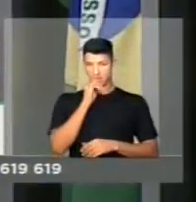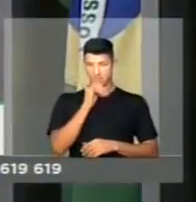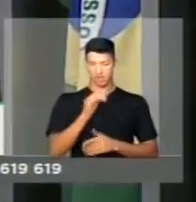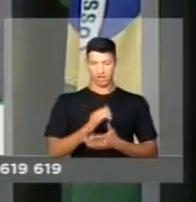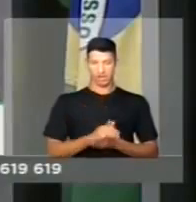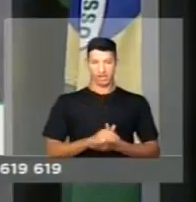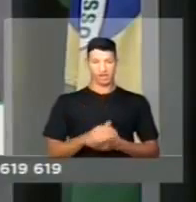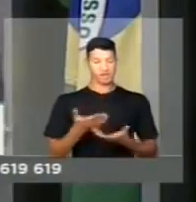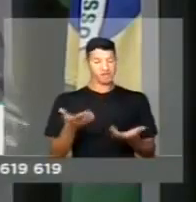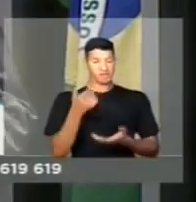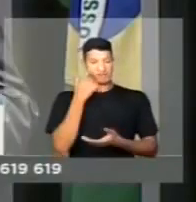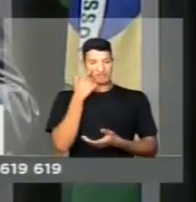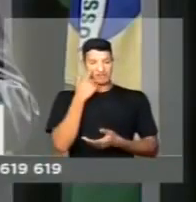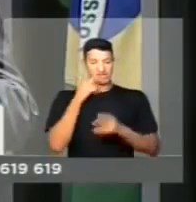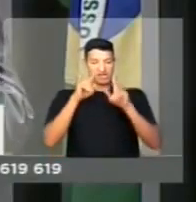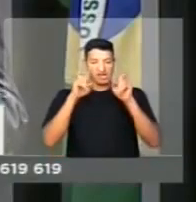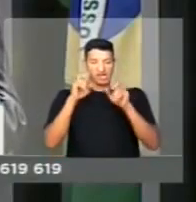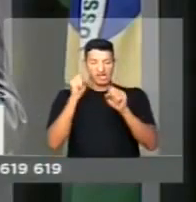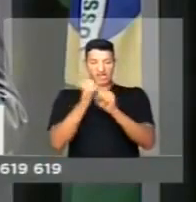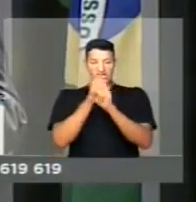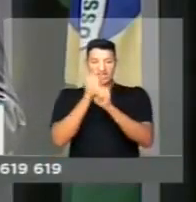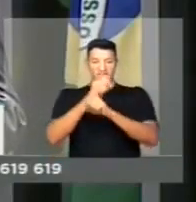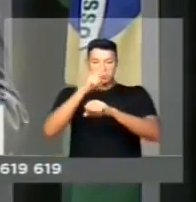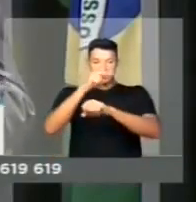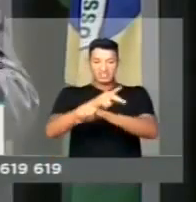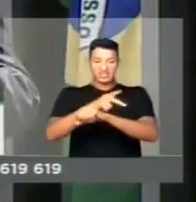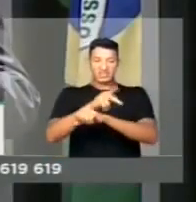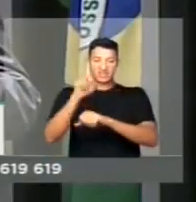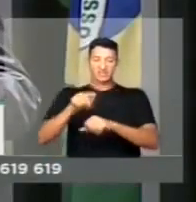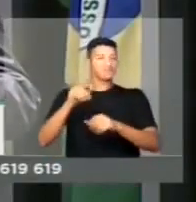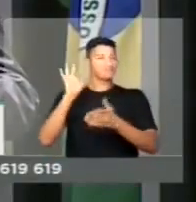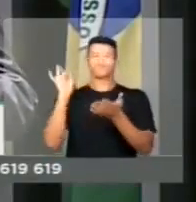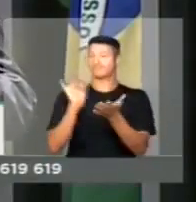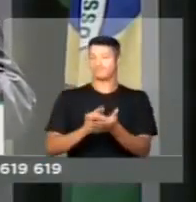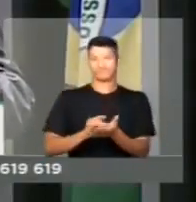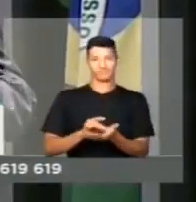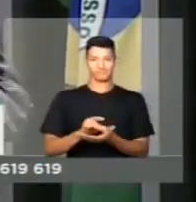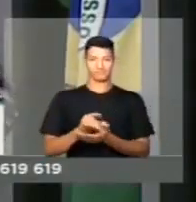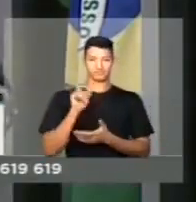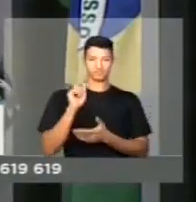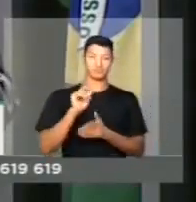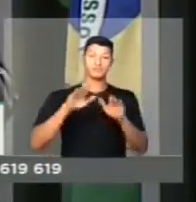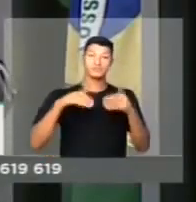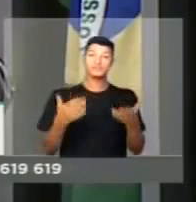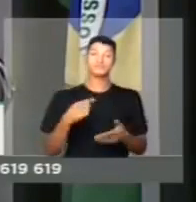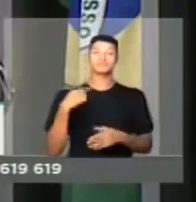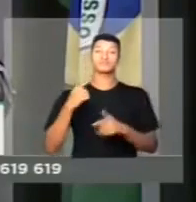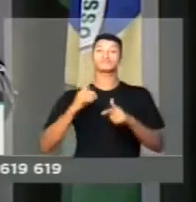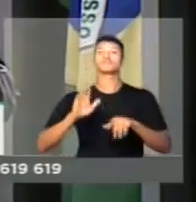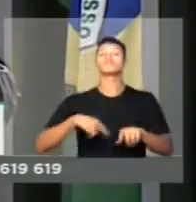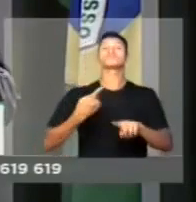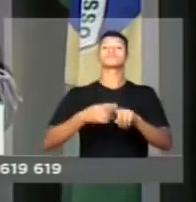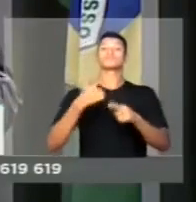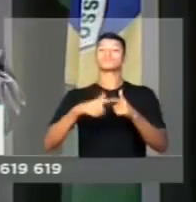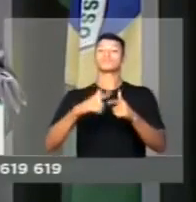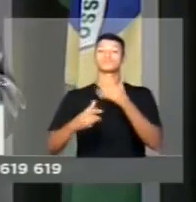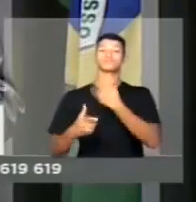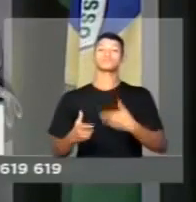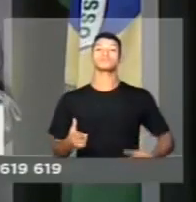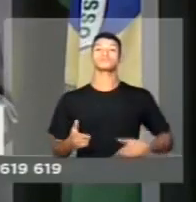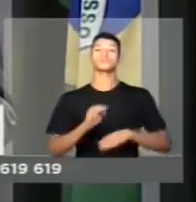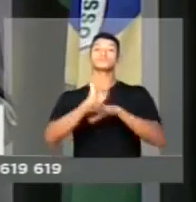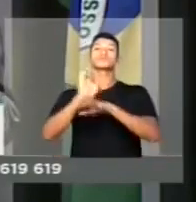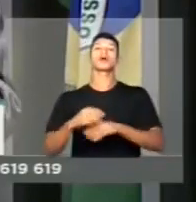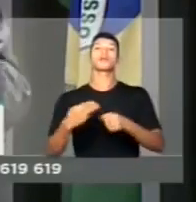pronunciamento. Vejamos a questão da reforma previdenciária. É óbvio. Qual é o maior problema do governo federal,